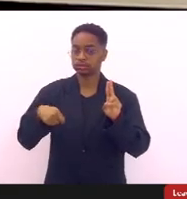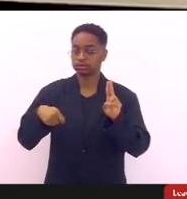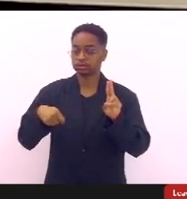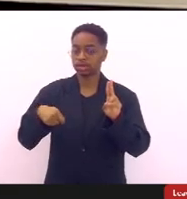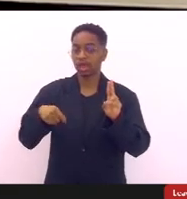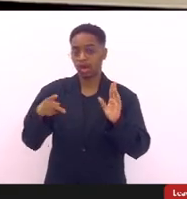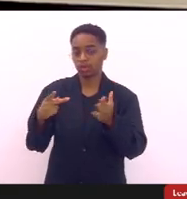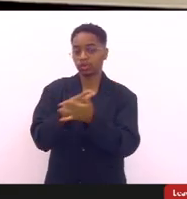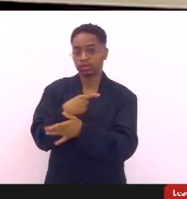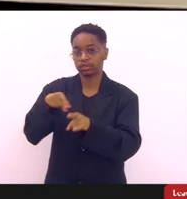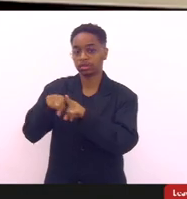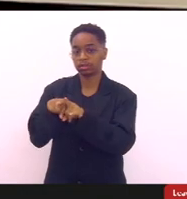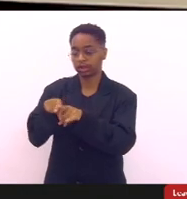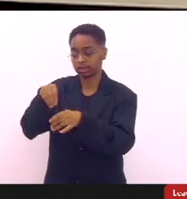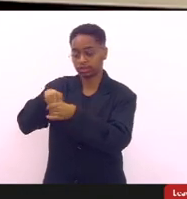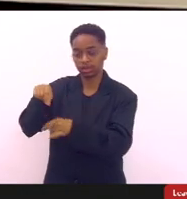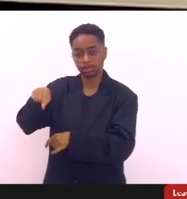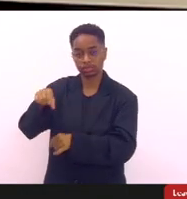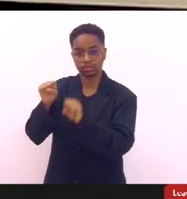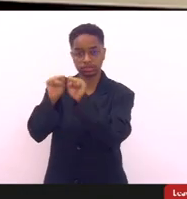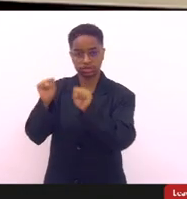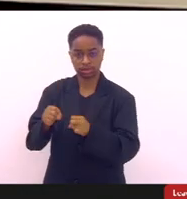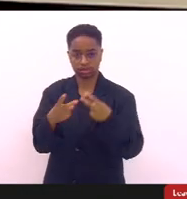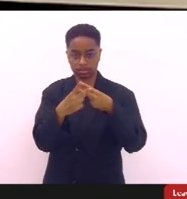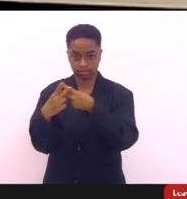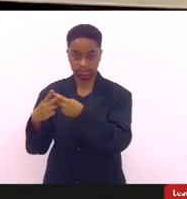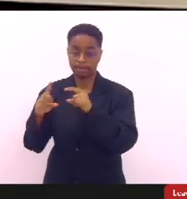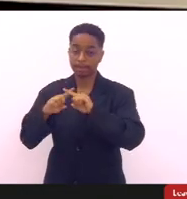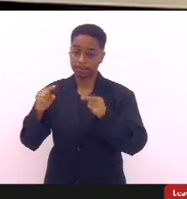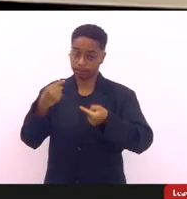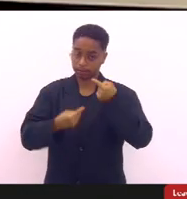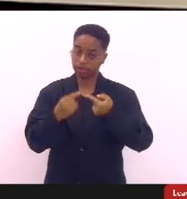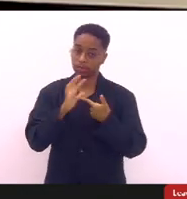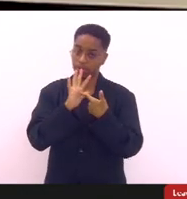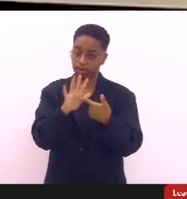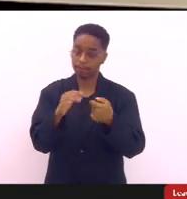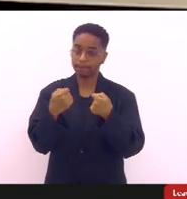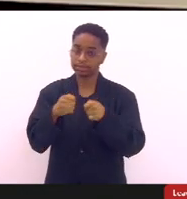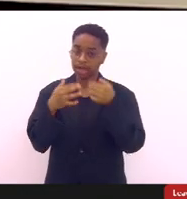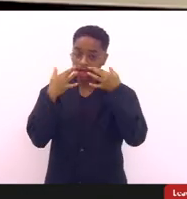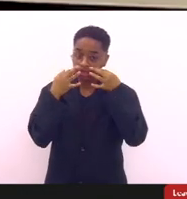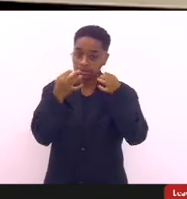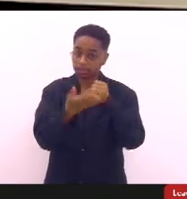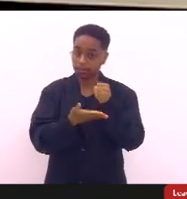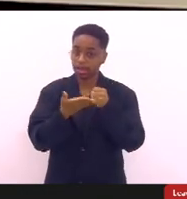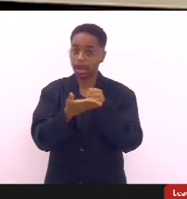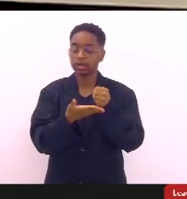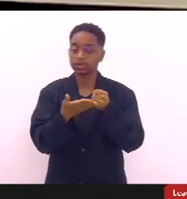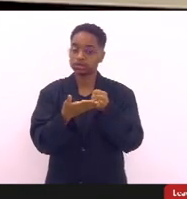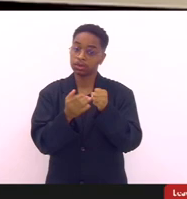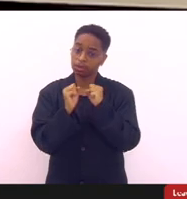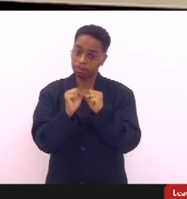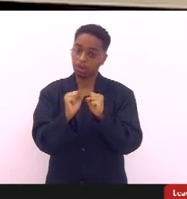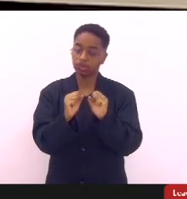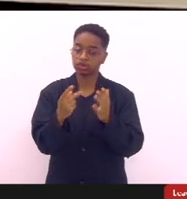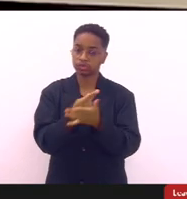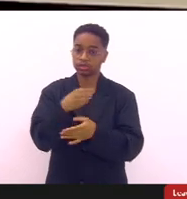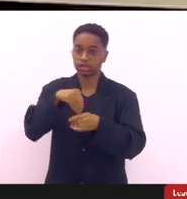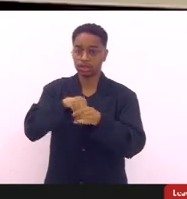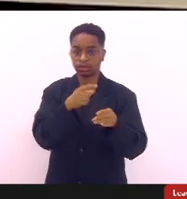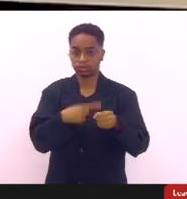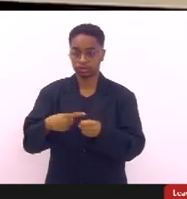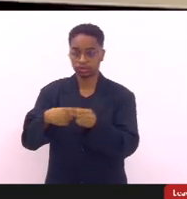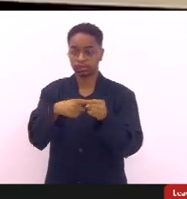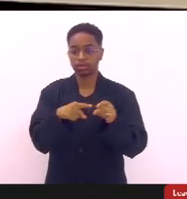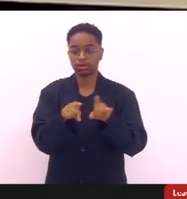replicada no âmbito do sistema prisional, e a política prevê isso. Ela prevê que a atenção básica pode ser municipalizada, e o Estado do Rio de